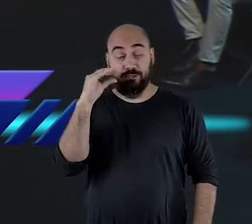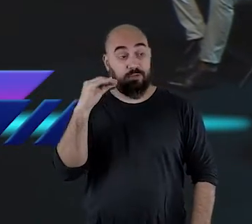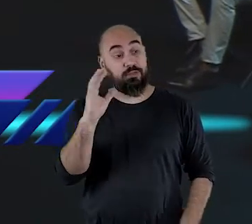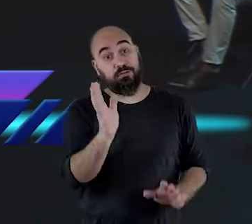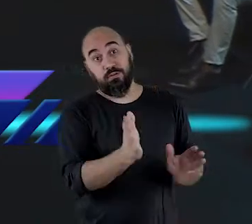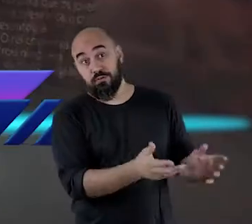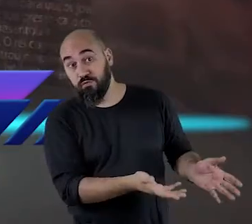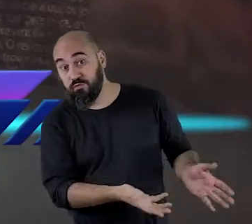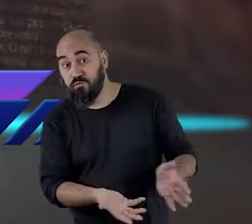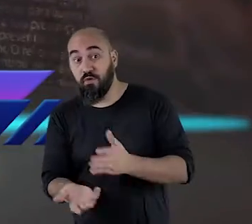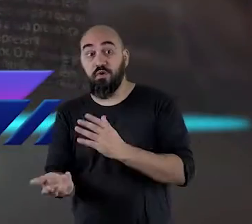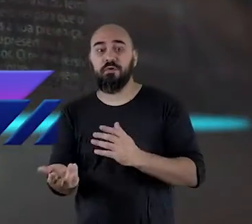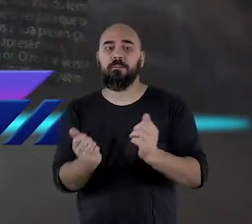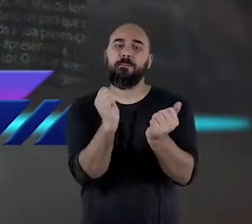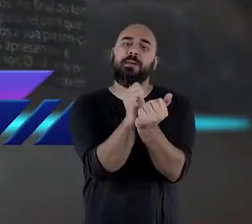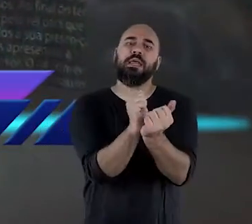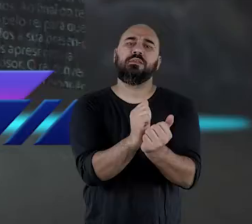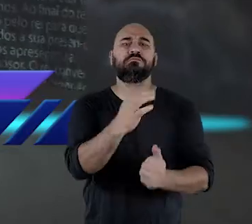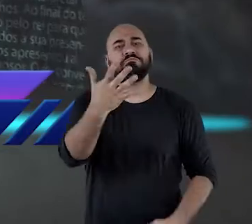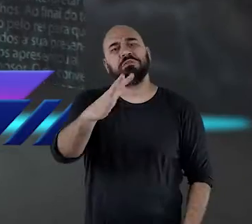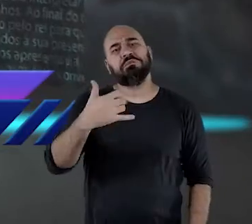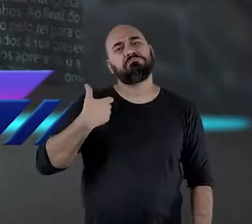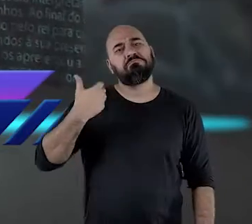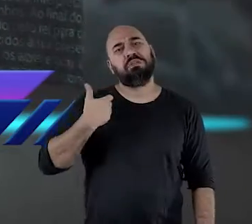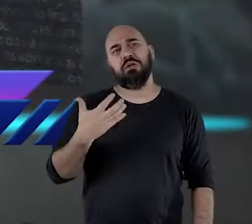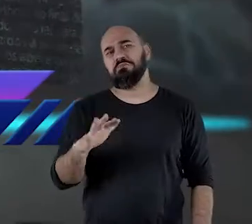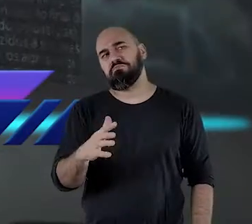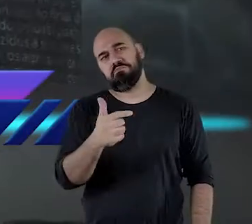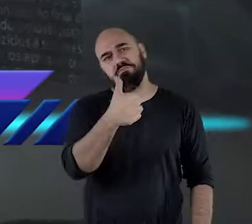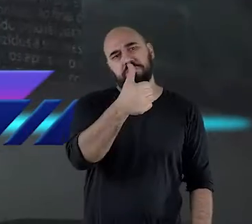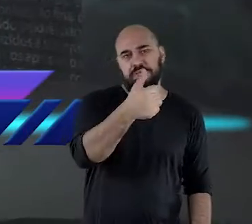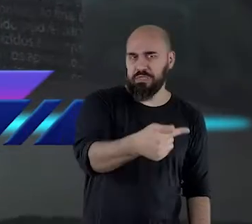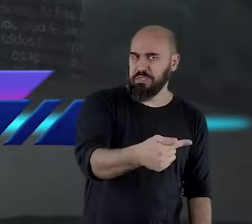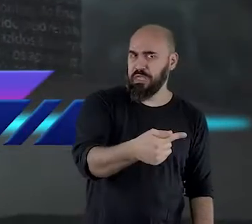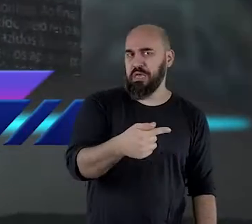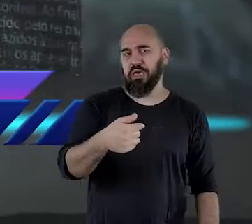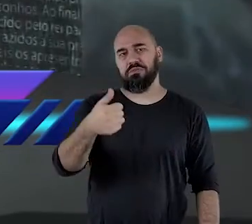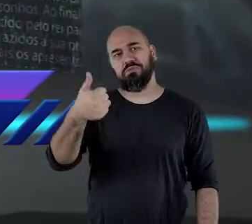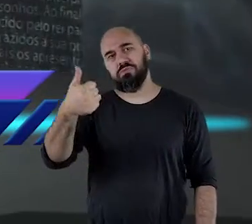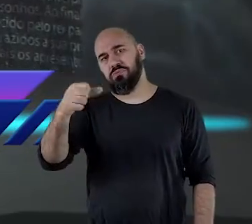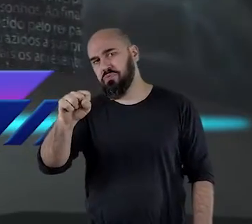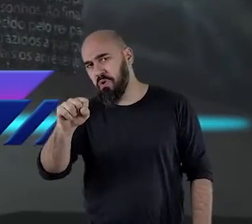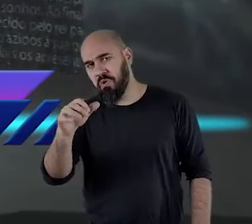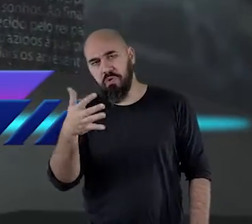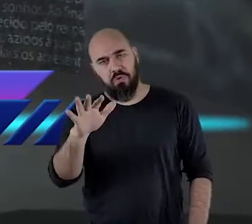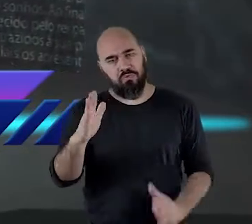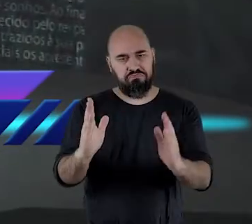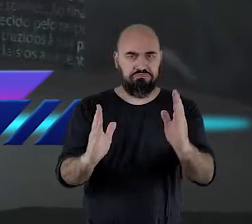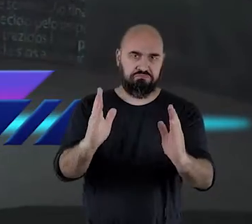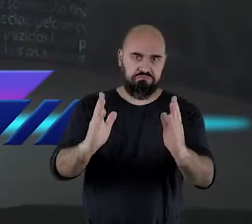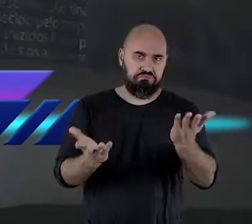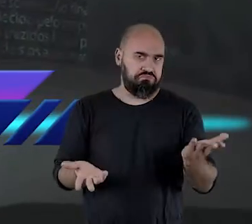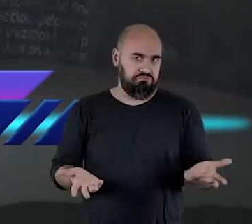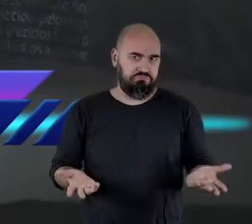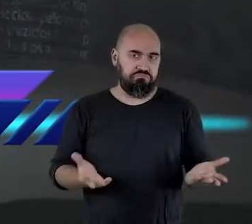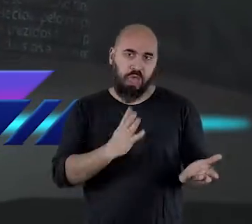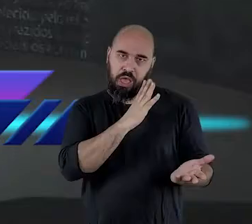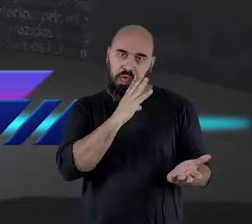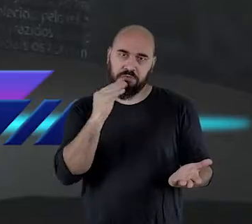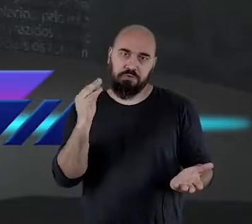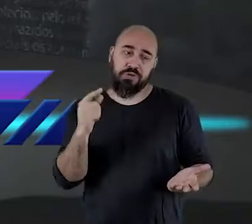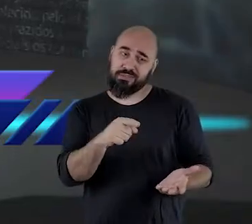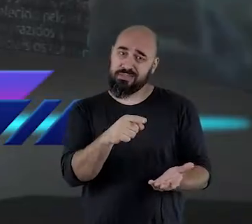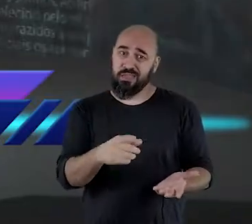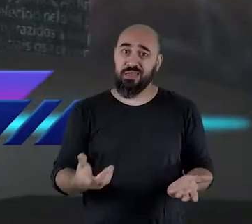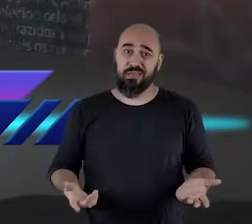cativos deveriam ter entre 17 e 18 anos. Era uma